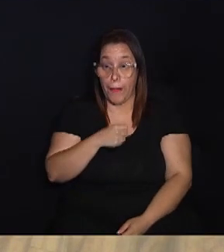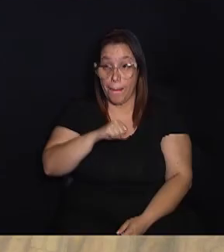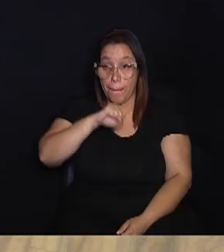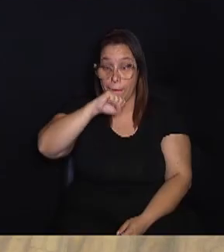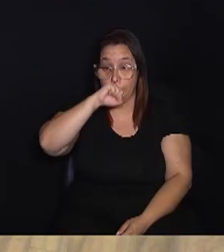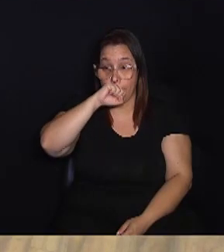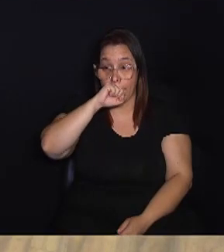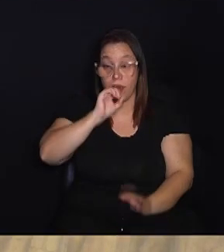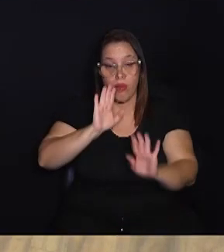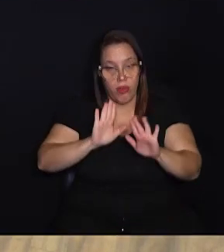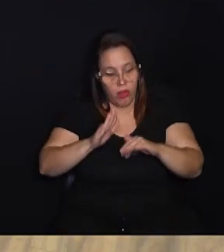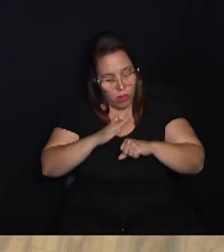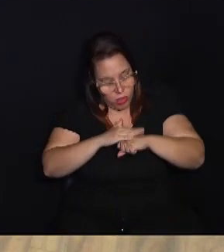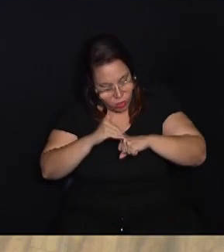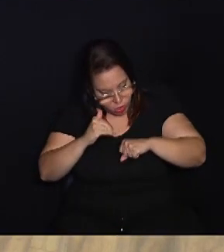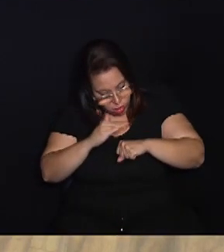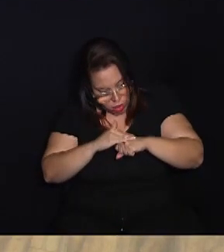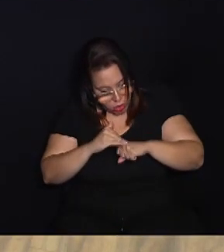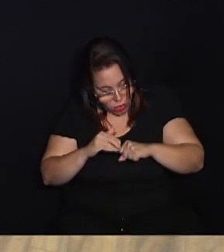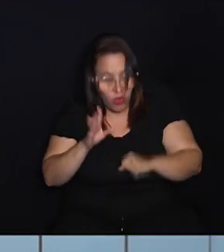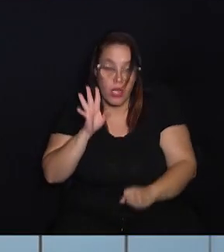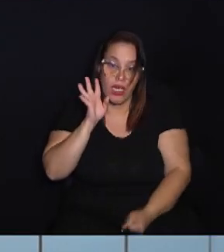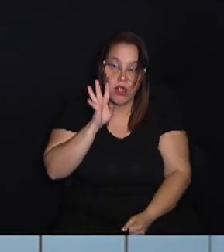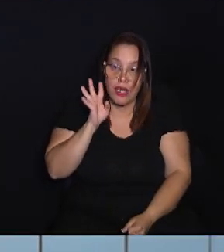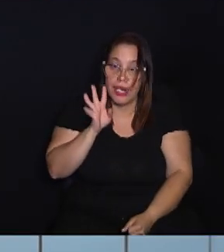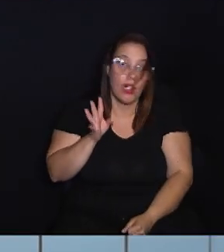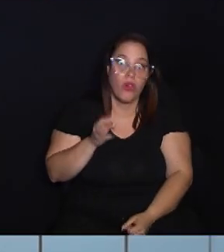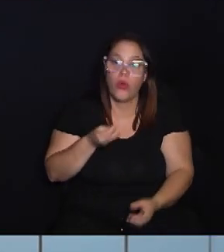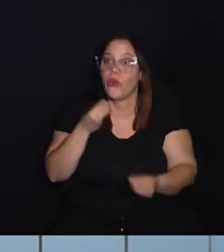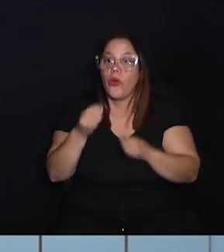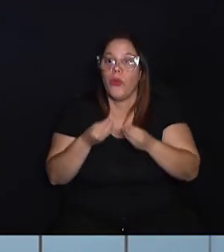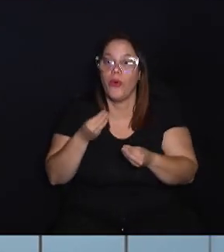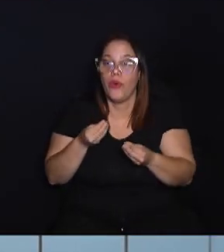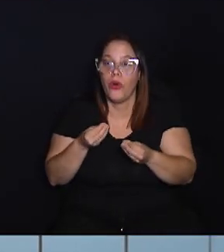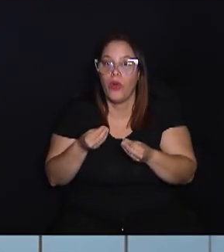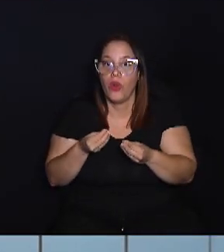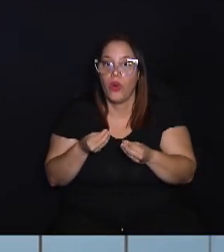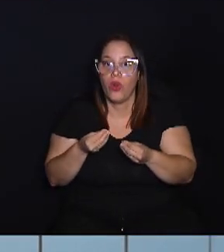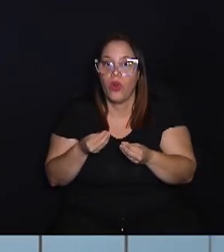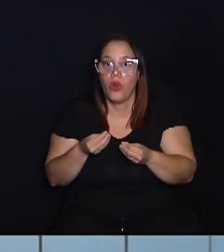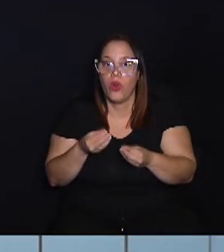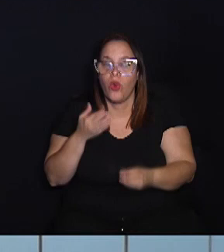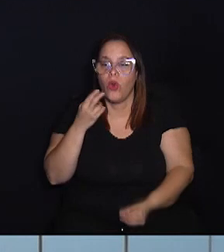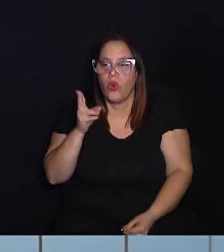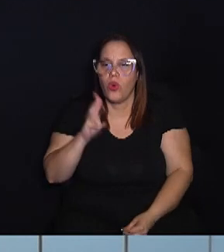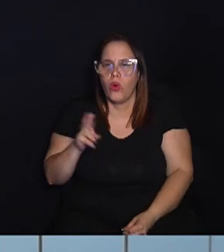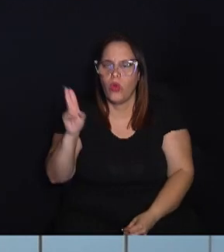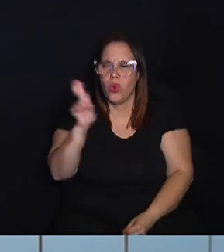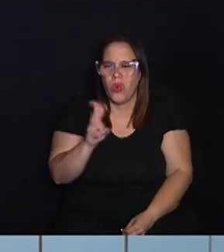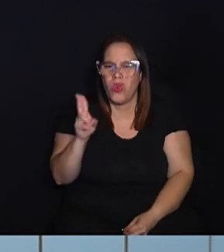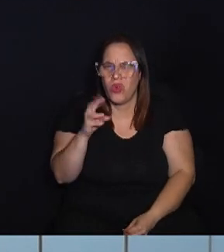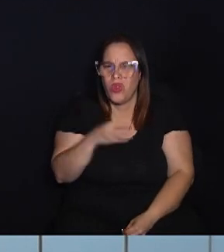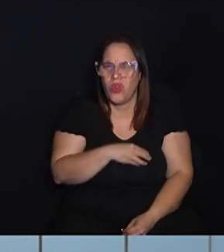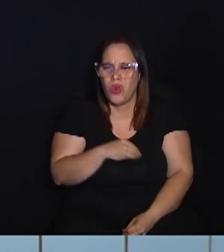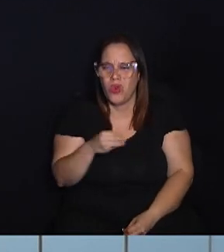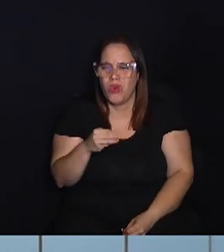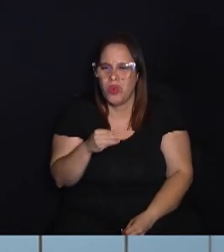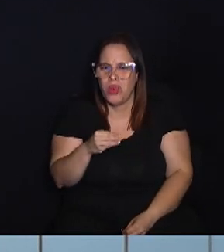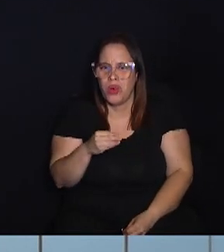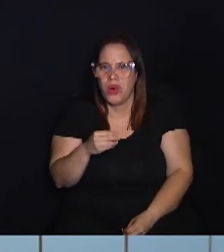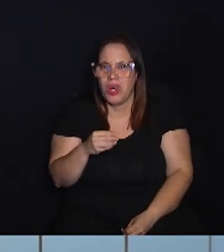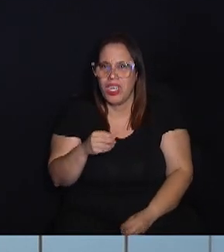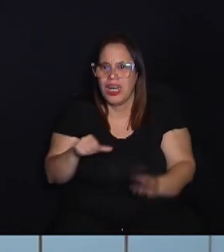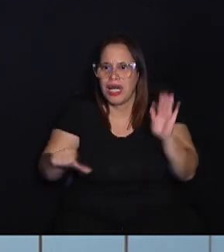que zelar, fazer o que é legal. Como é que eu permito meu filho, ou eu mesmo, vou usar alguma coisa que eu sei que é